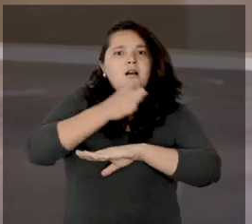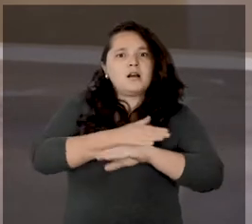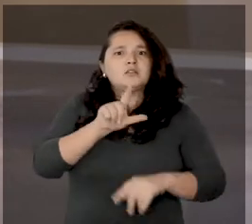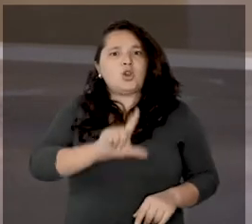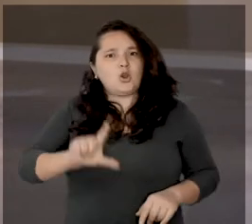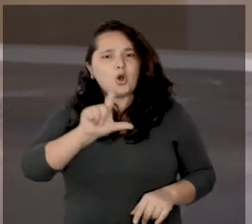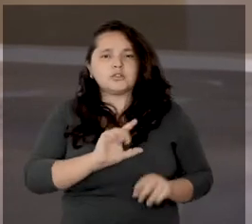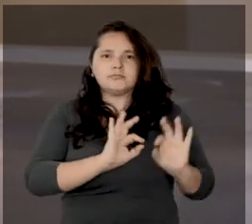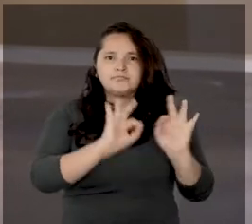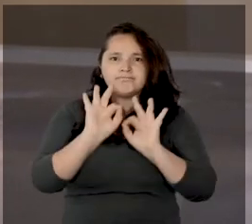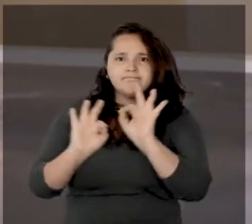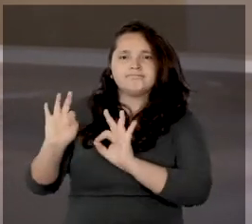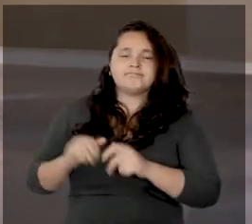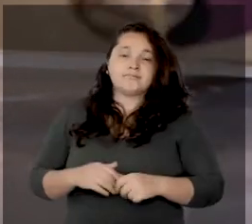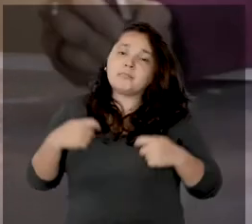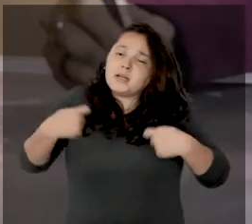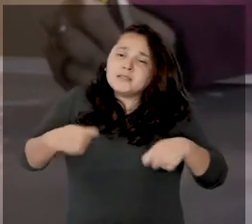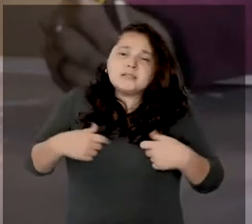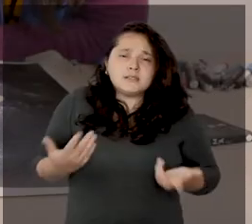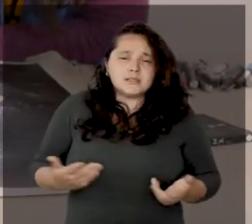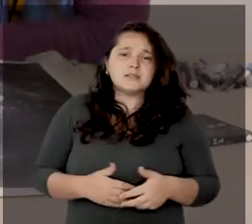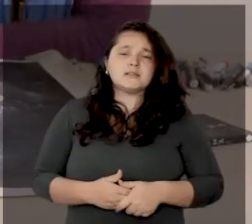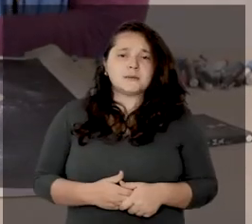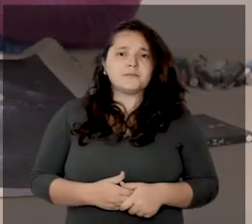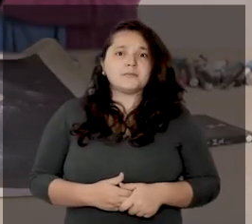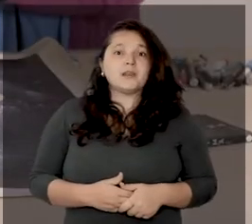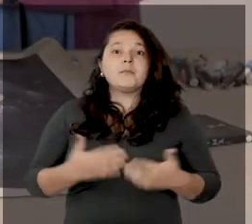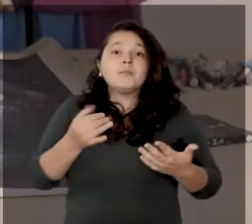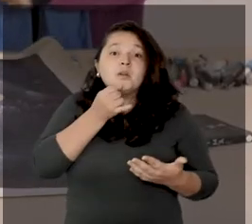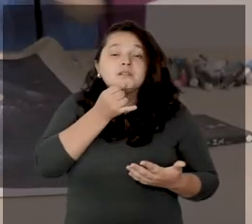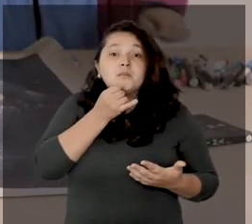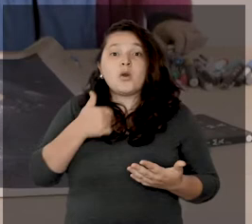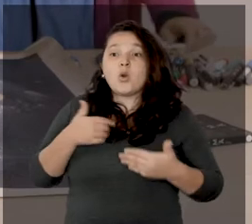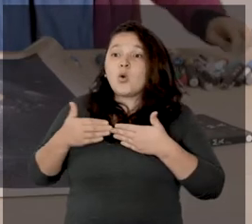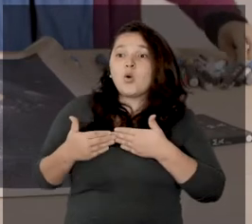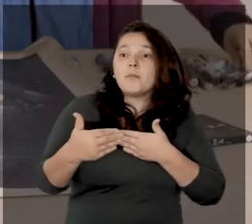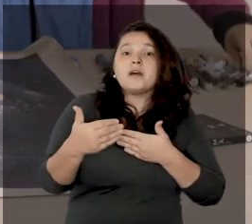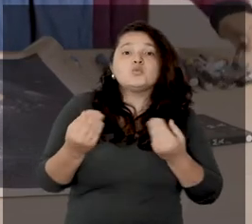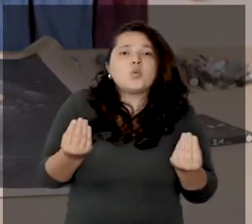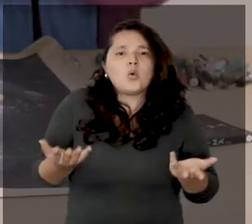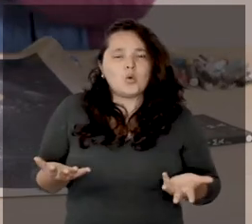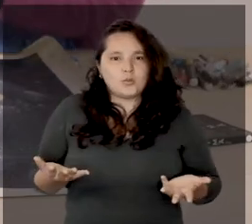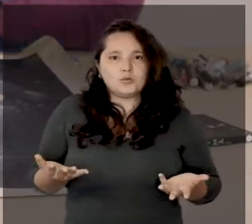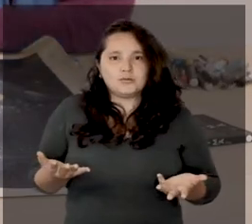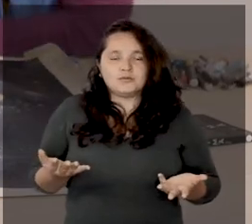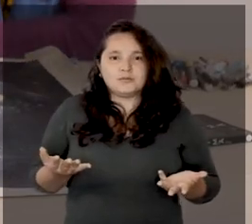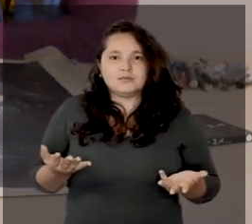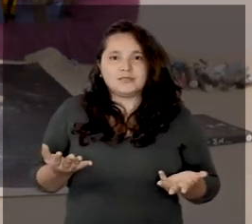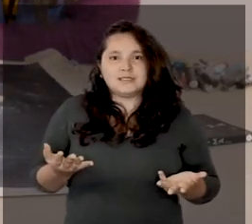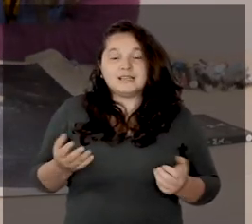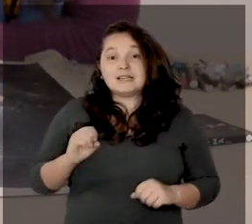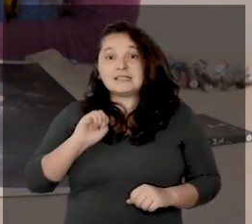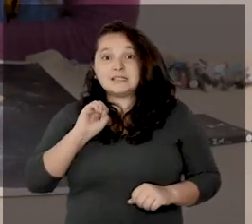digamos assim, né, que seria por onde começar, né, um questionar, né, essa ideia do